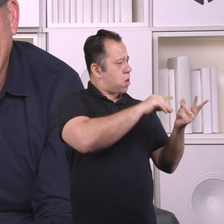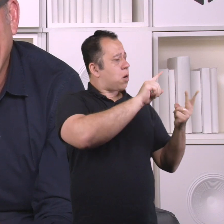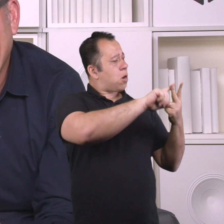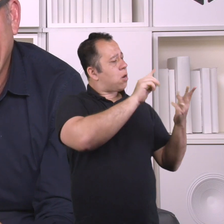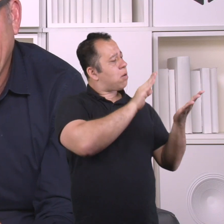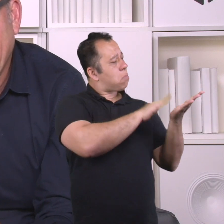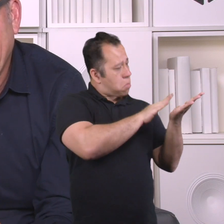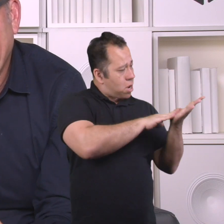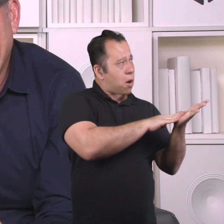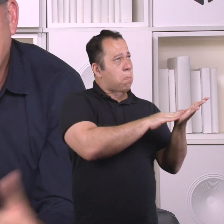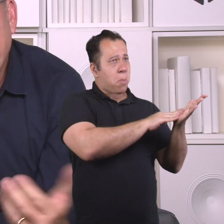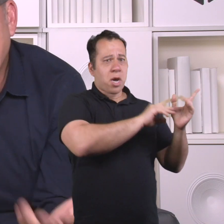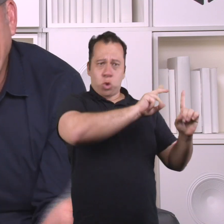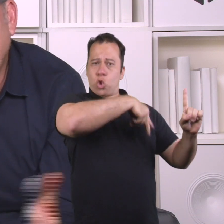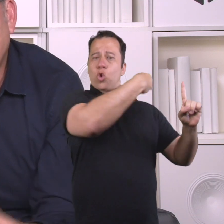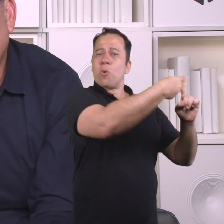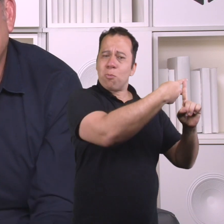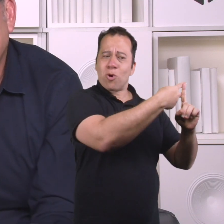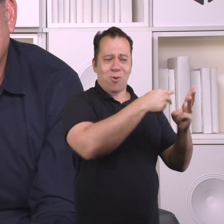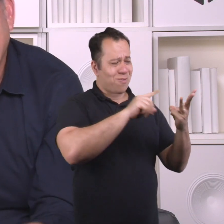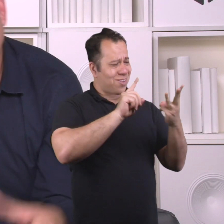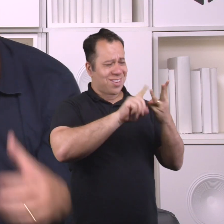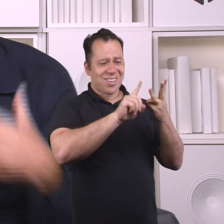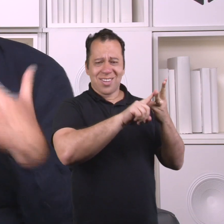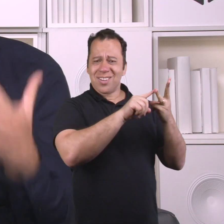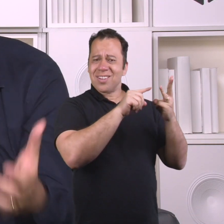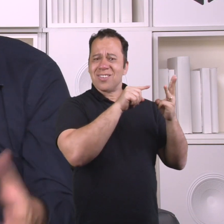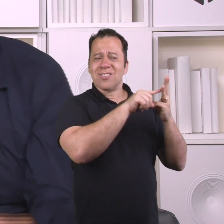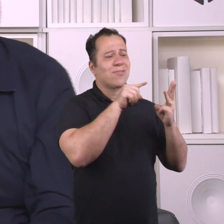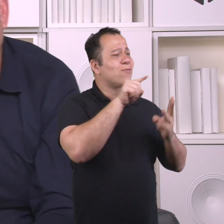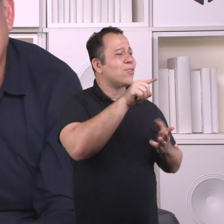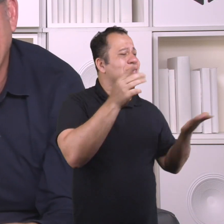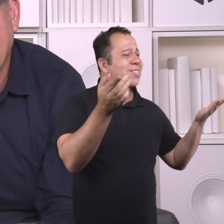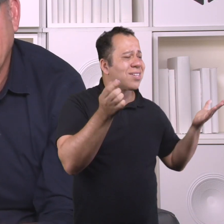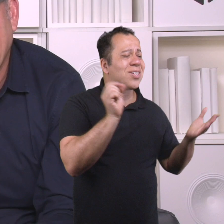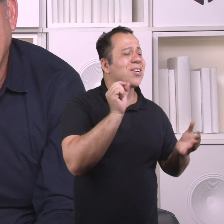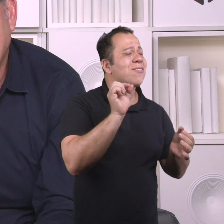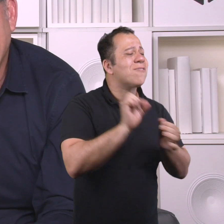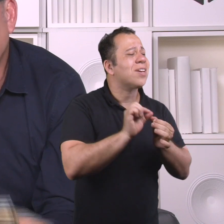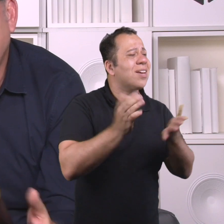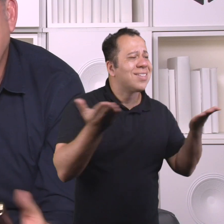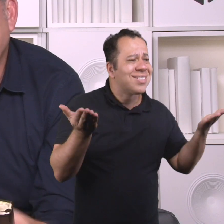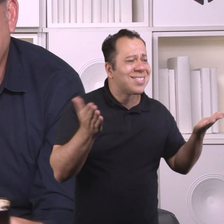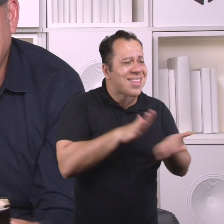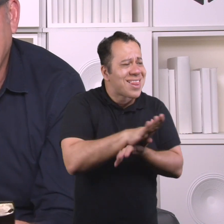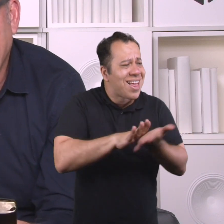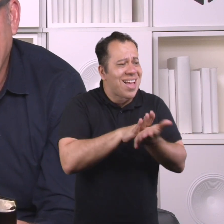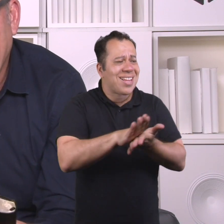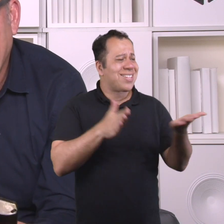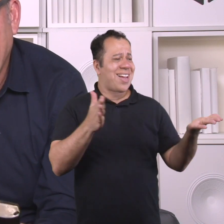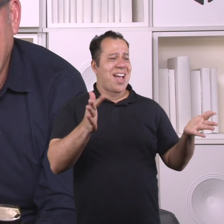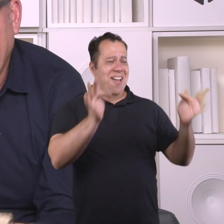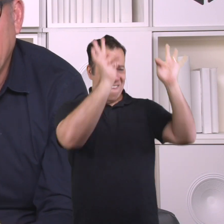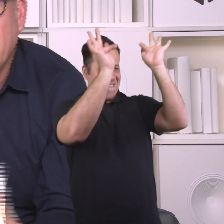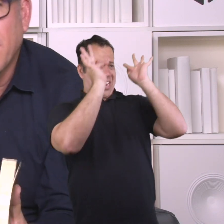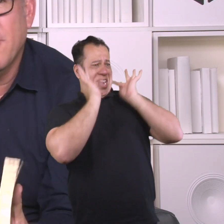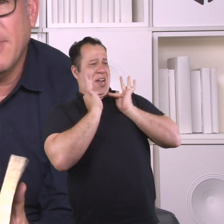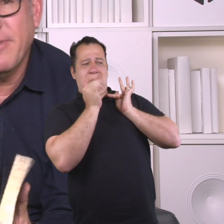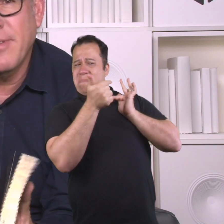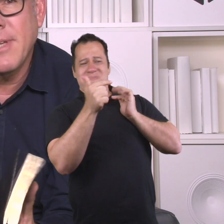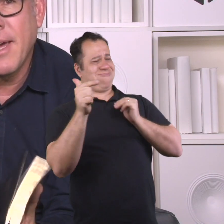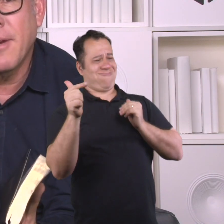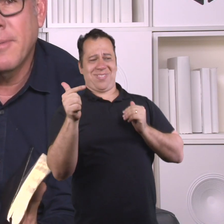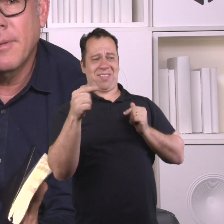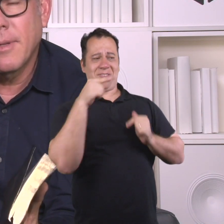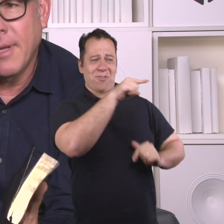dei. Você não multiplicou, você não gerou mais riqueza. Então você não foi fiel. Aqueles outros